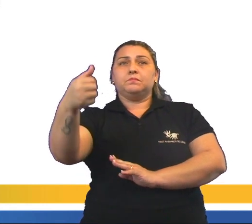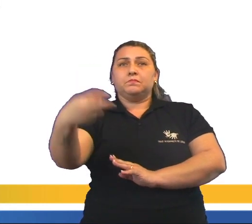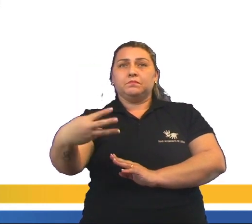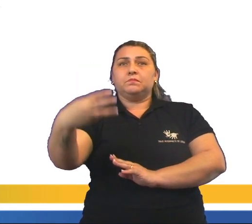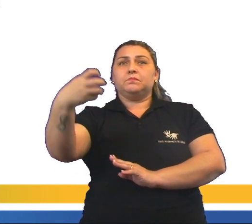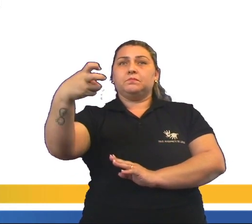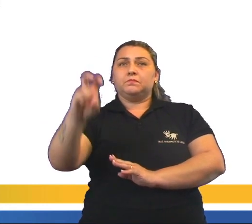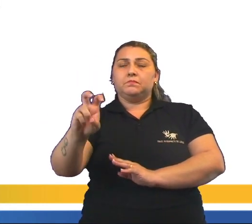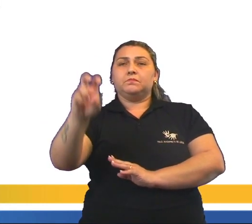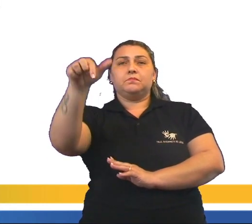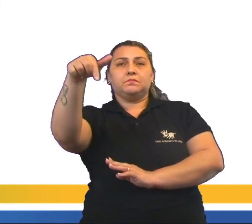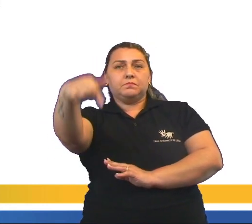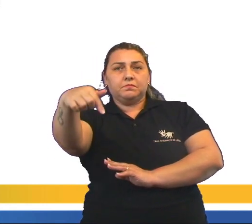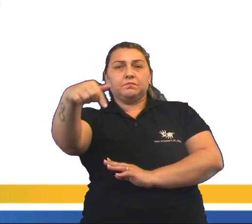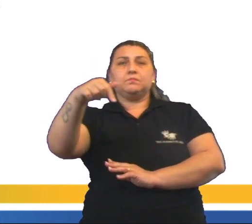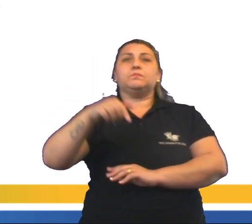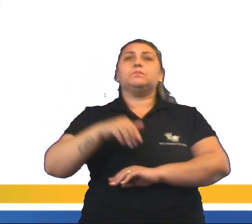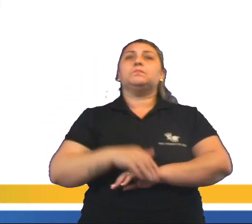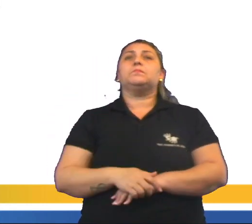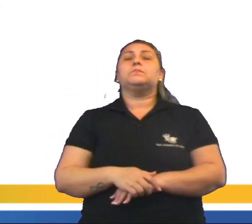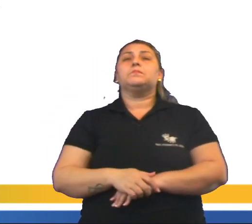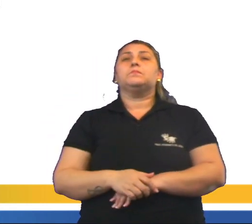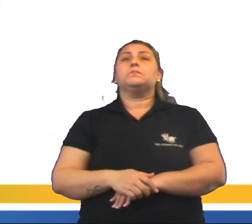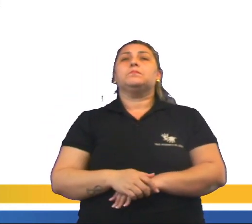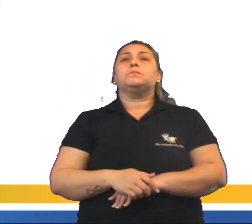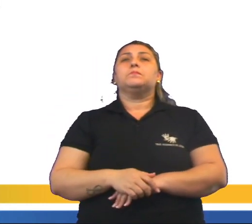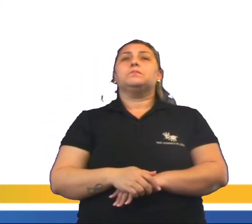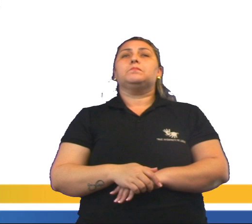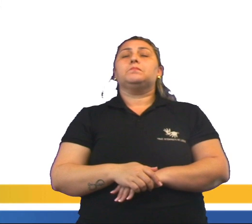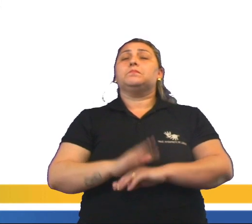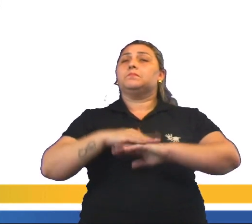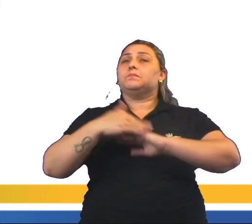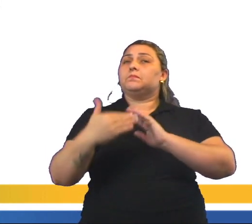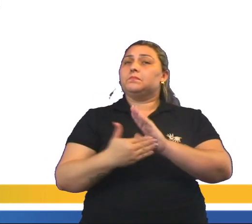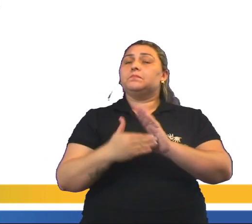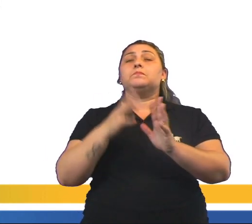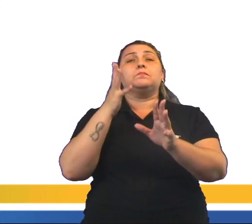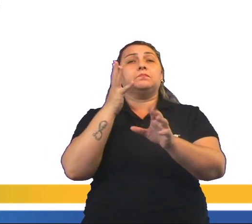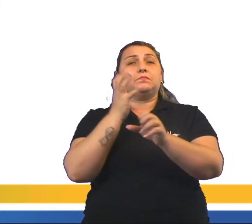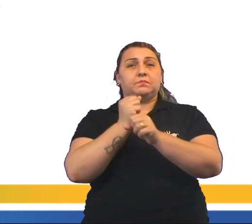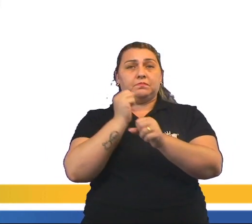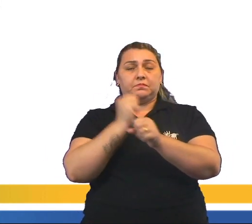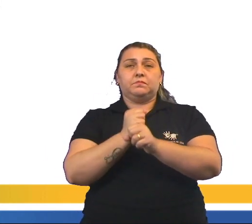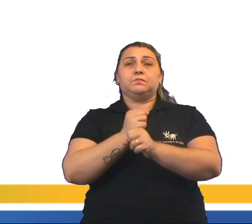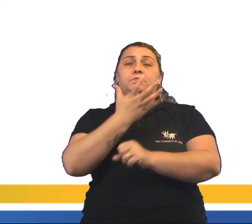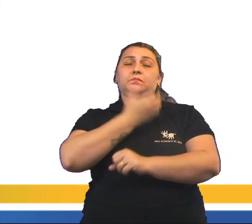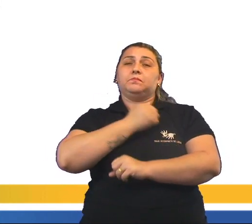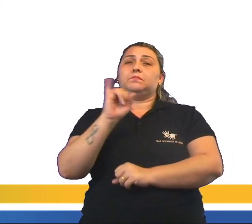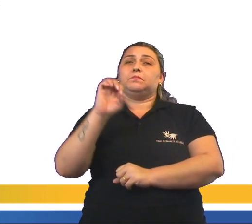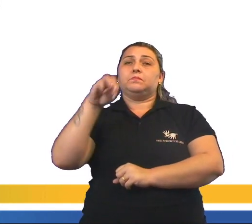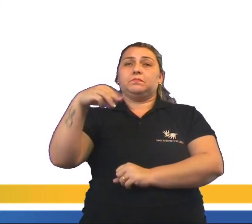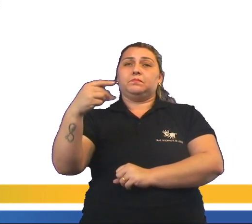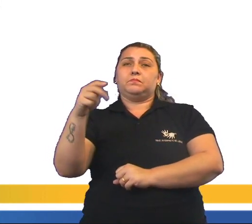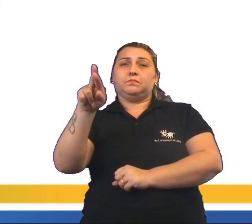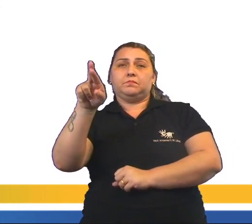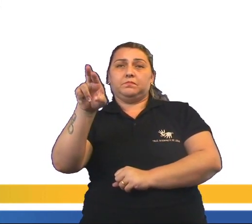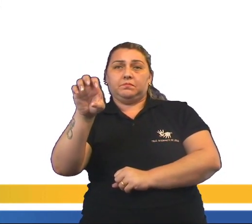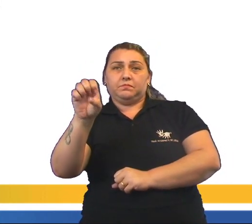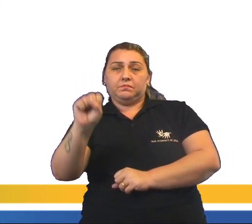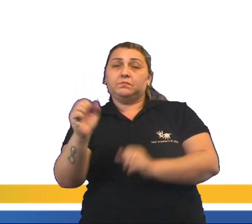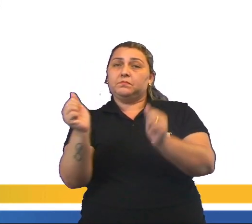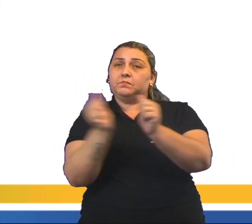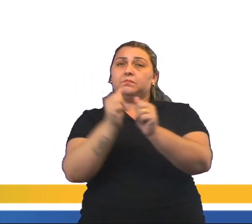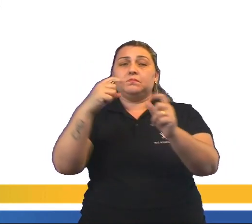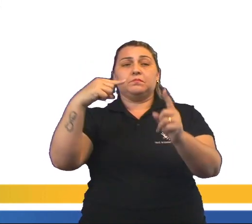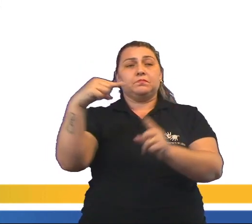1 3 5 e 7 sendo ele todos números ímpares porém positivos e